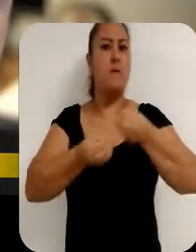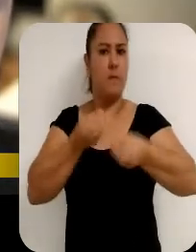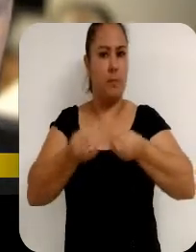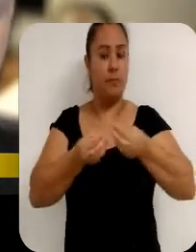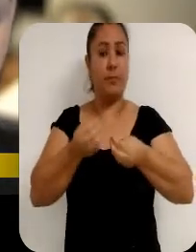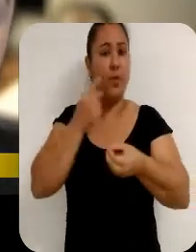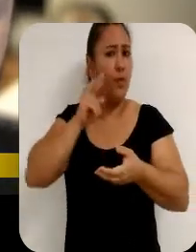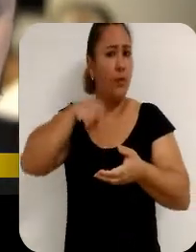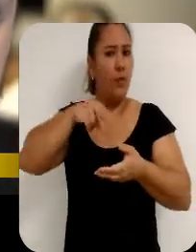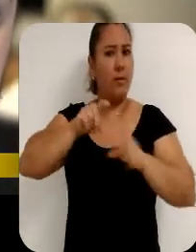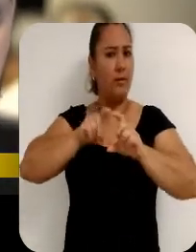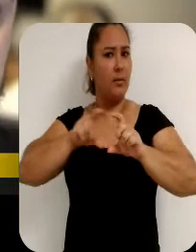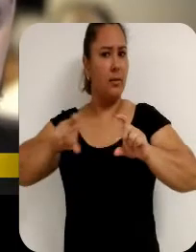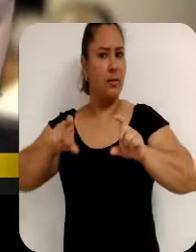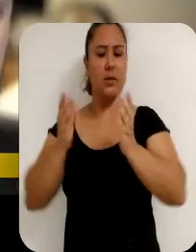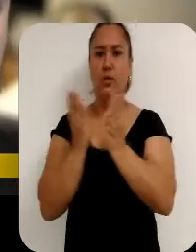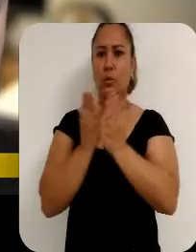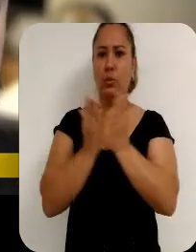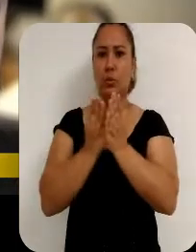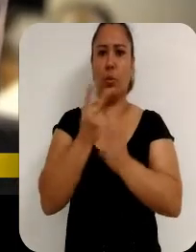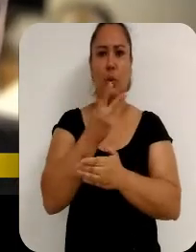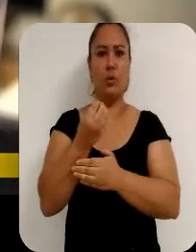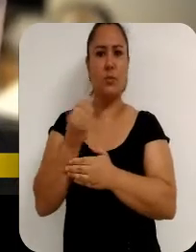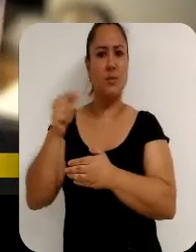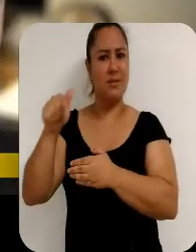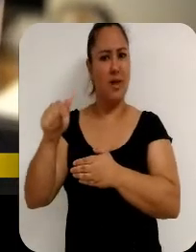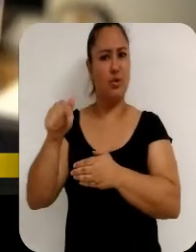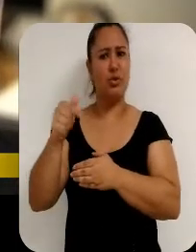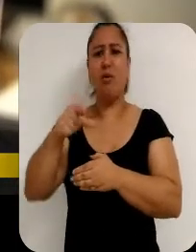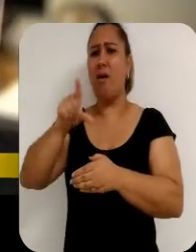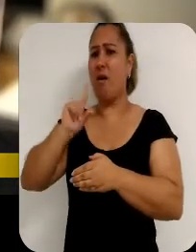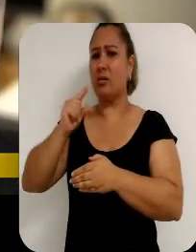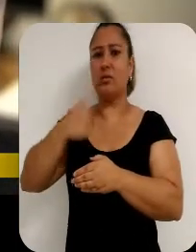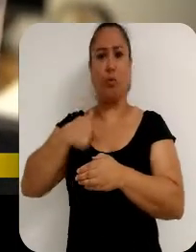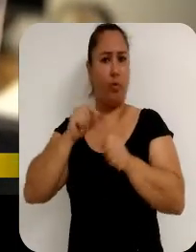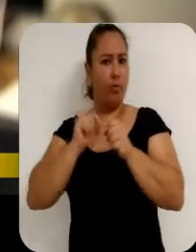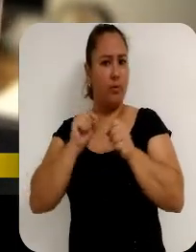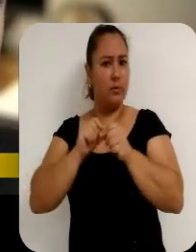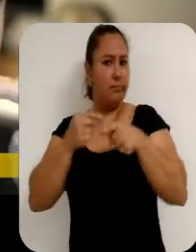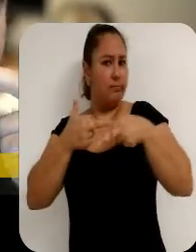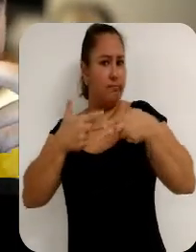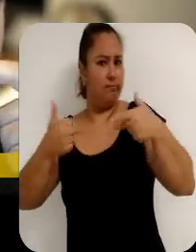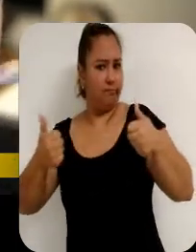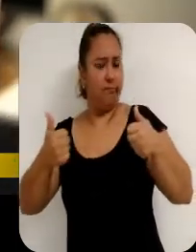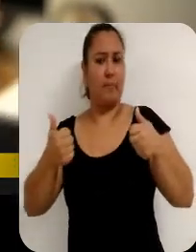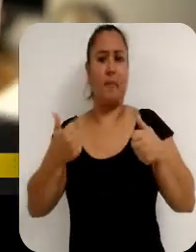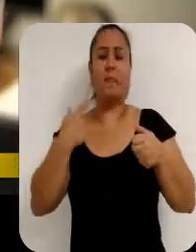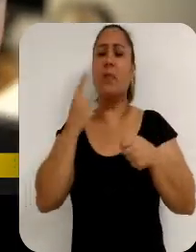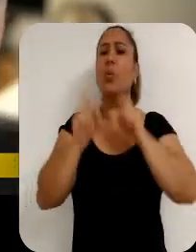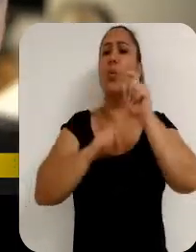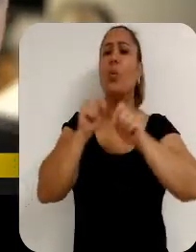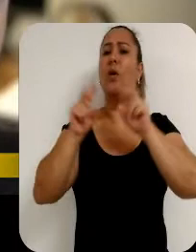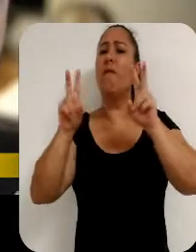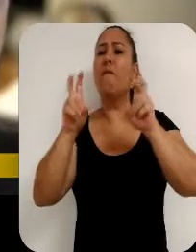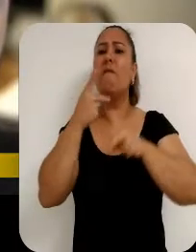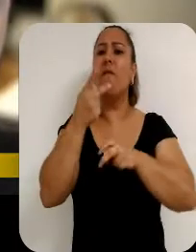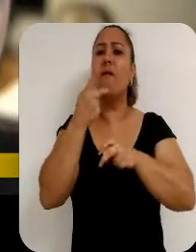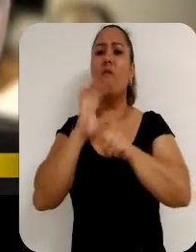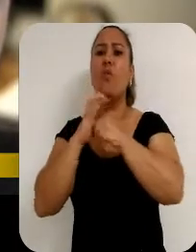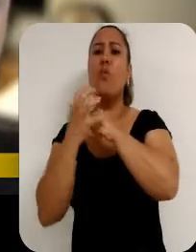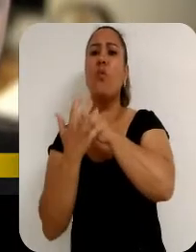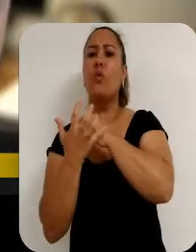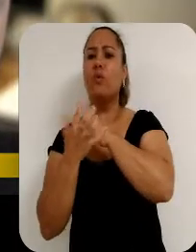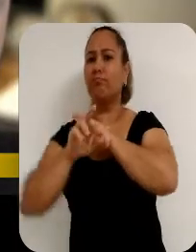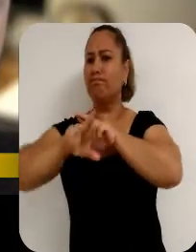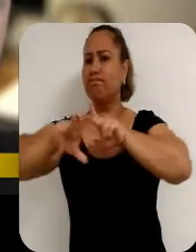de 2007, de muito antes de eu fazer esse episódio, sobre o que eles falavam dos coronavírus que